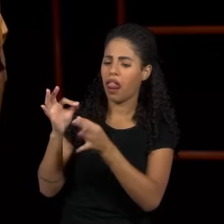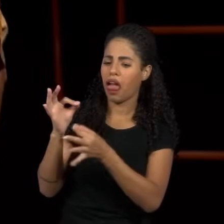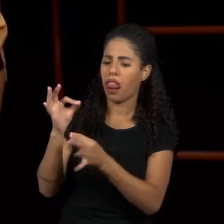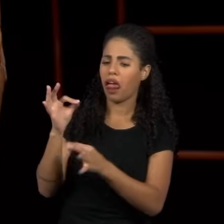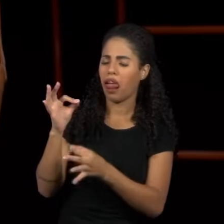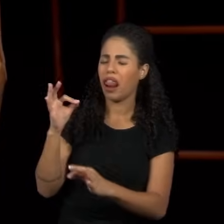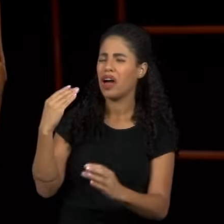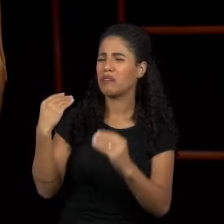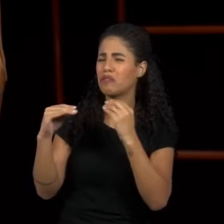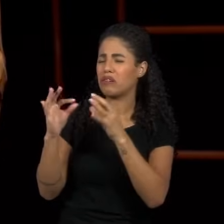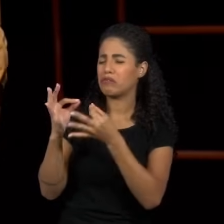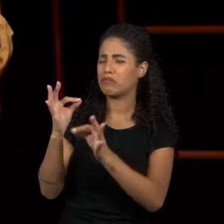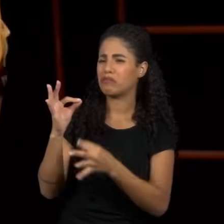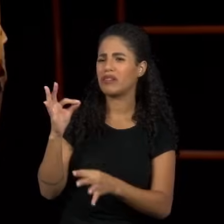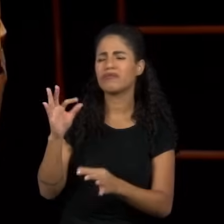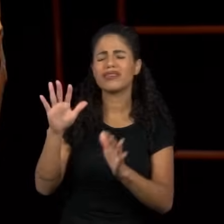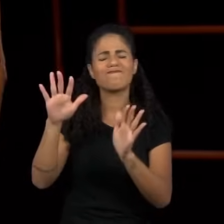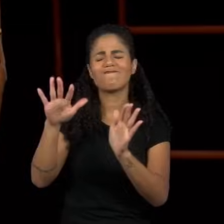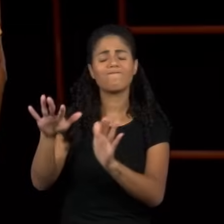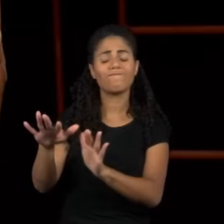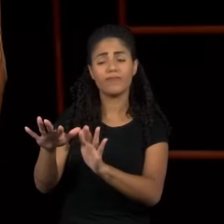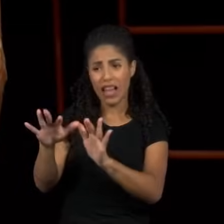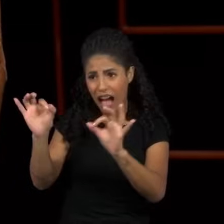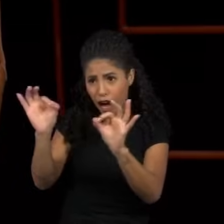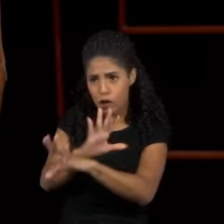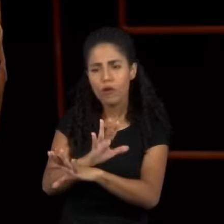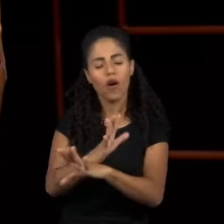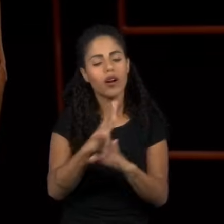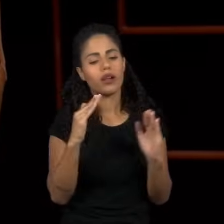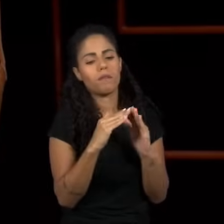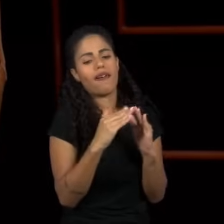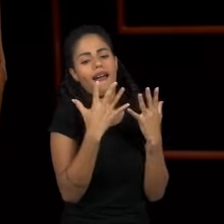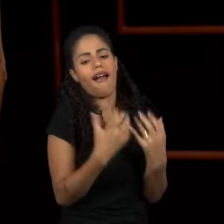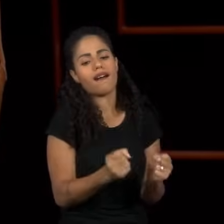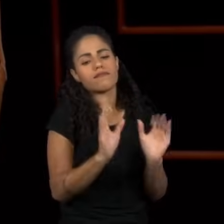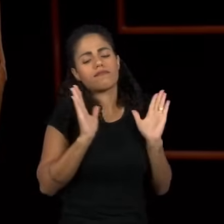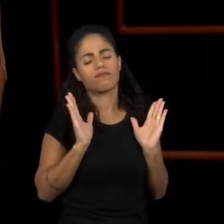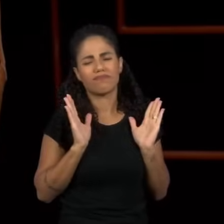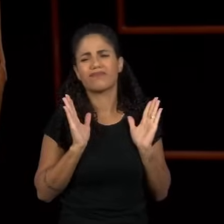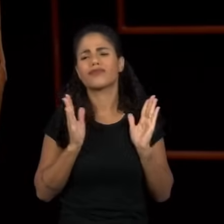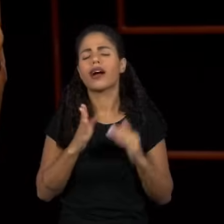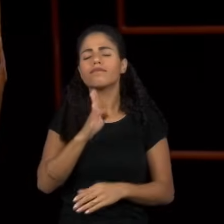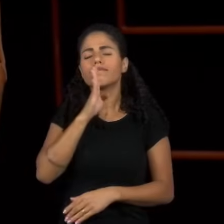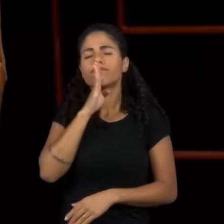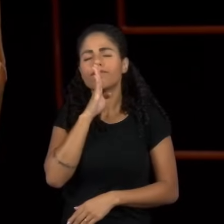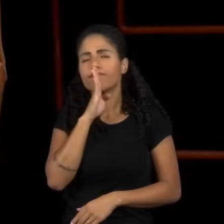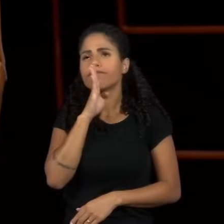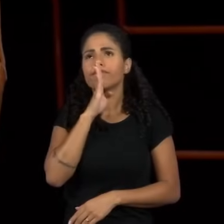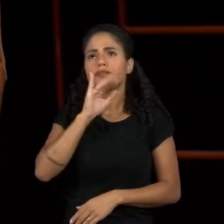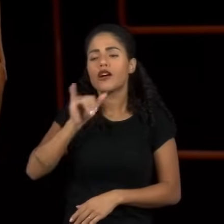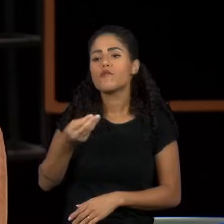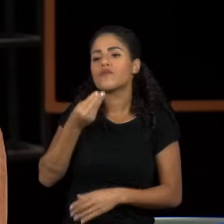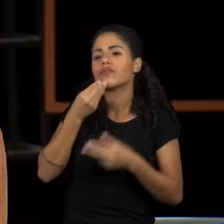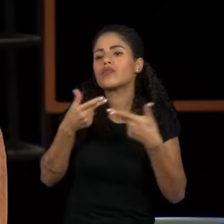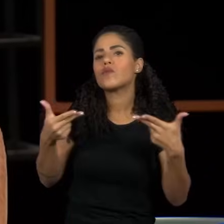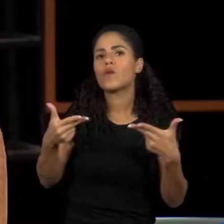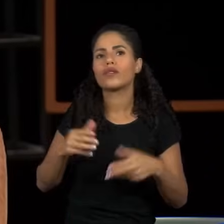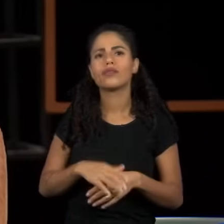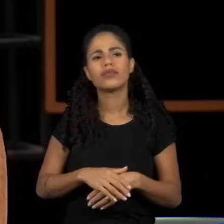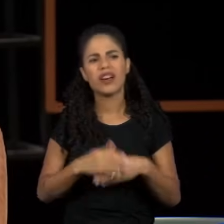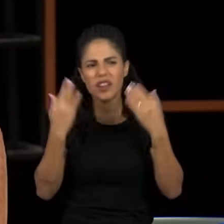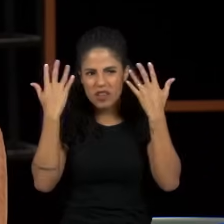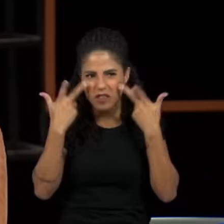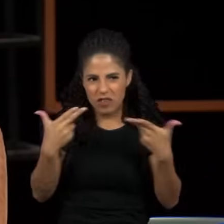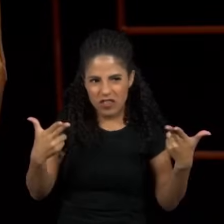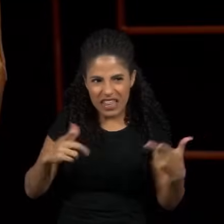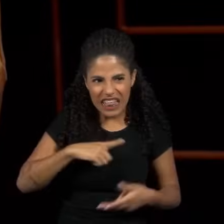precisava ficar um pouco em casa, cuidar de mim, da casa, dos bichos. Eu precisava um pouco de silêncio, assim. Você está falando dos bichos, tem